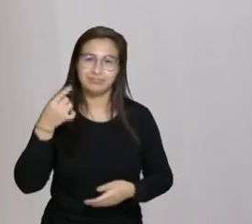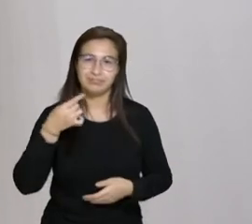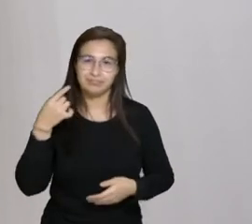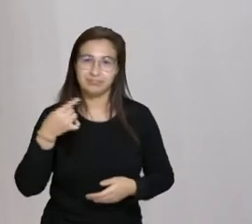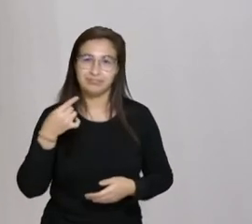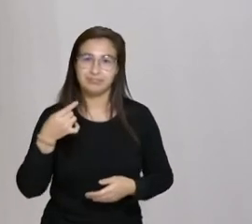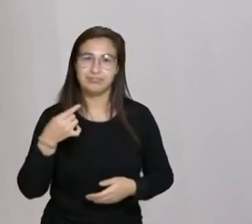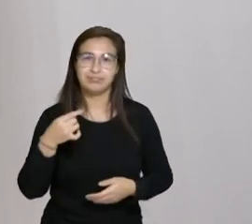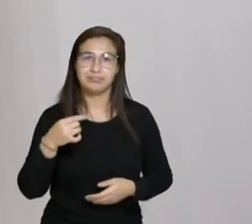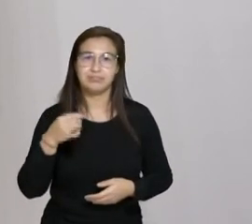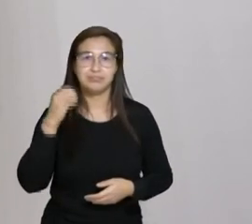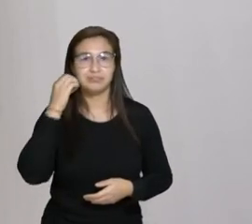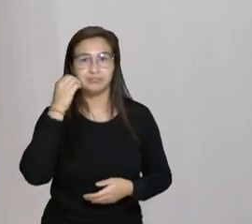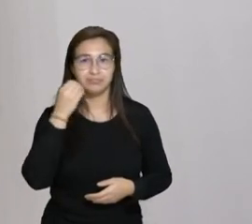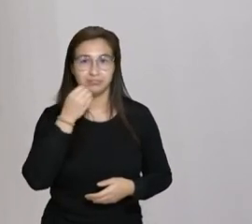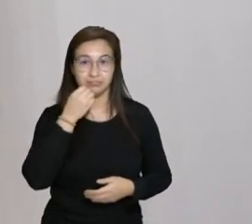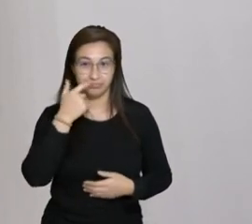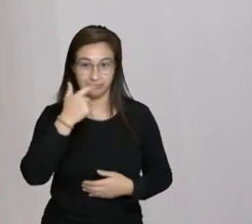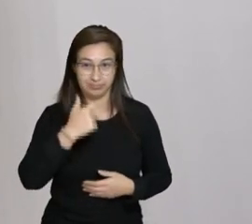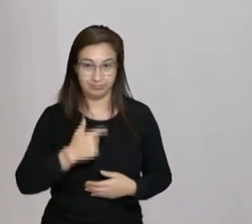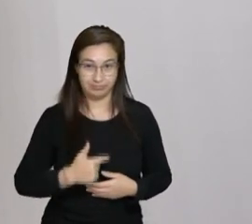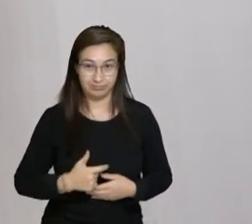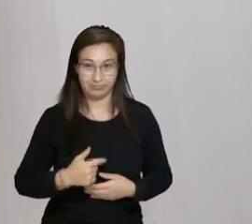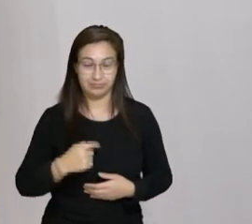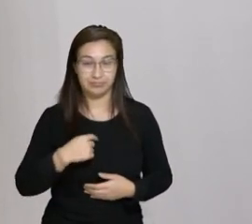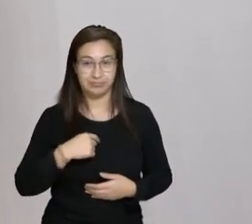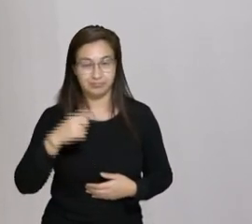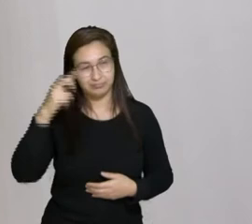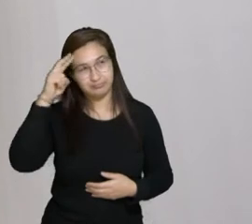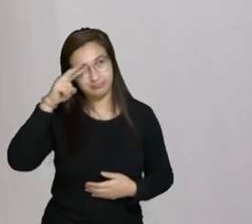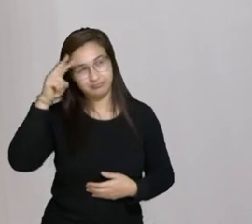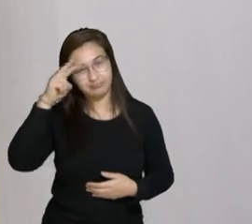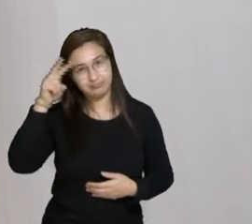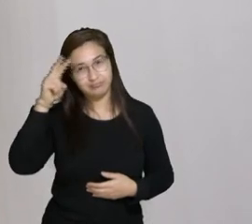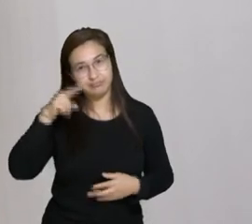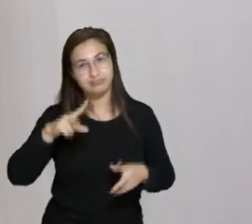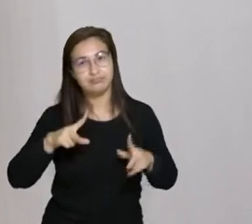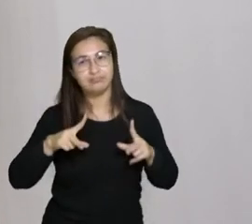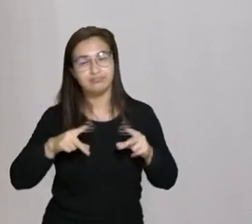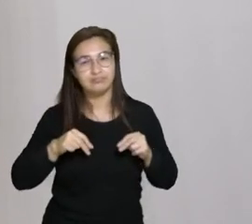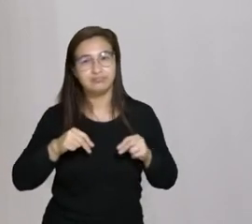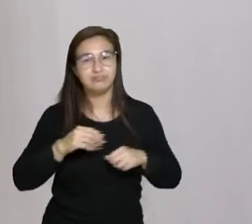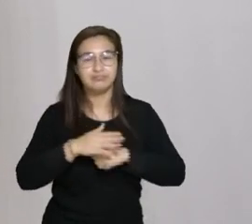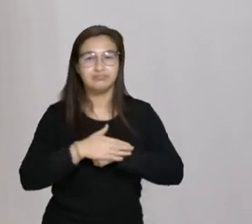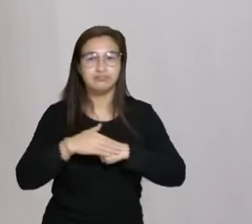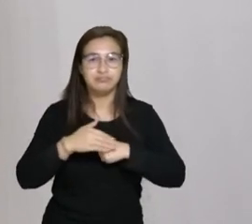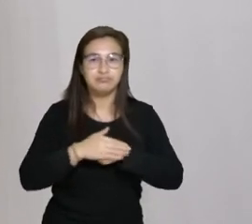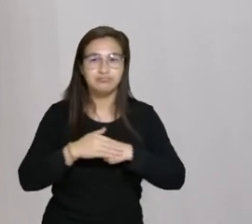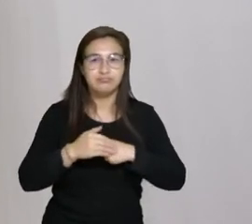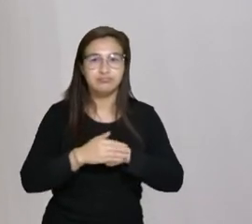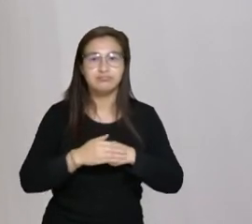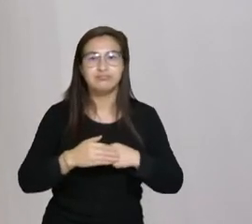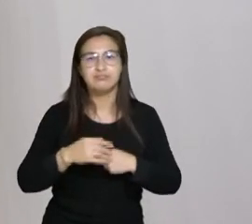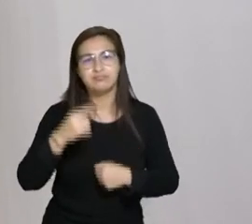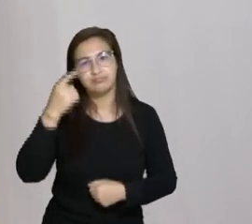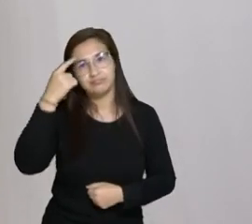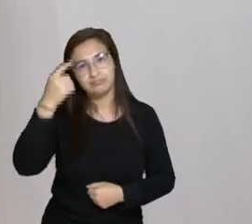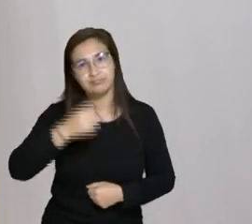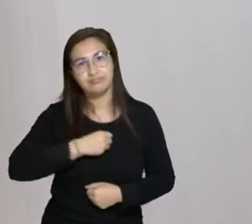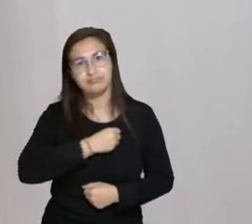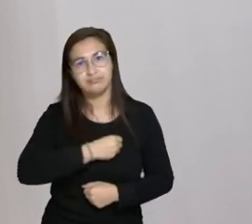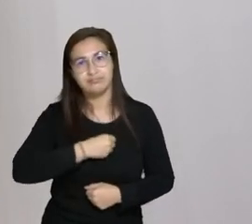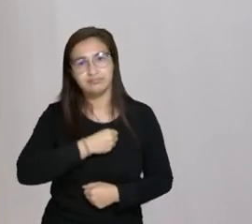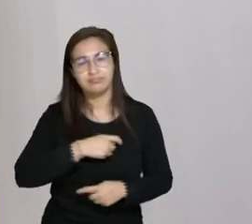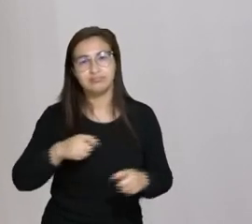que o deputado vicentinho e leva daqui o grande conhecimento um grande carinho e sempre lembrando saudável